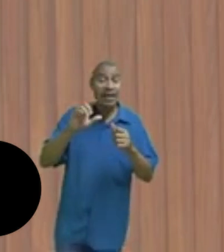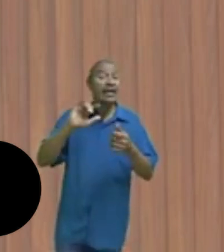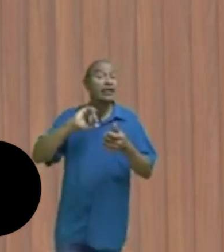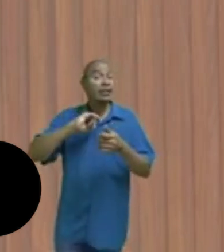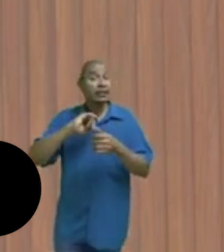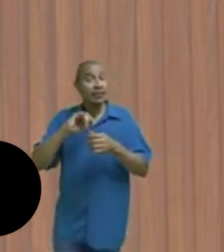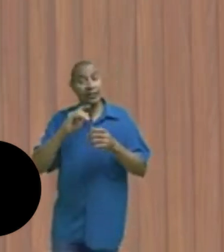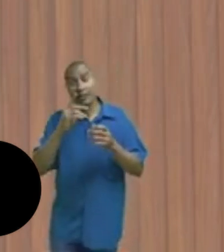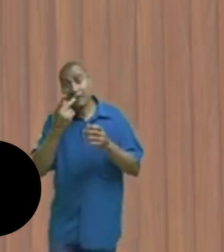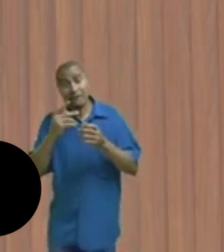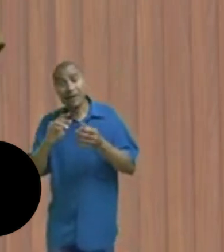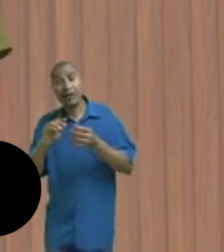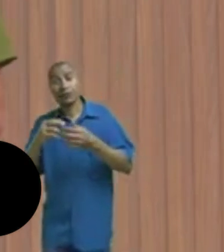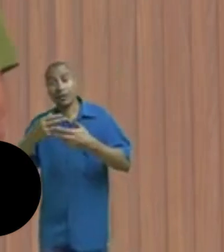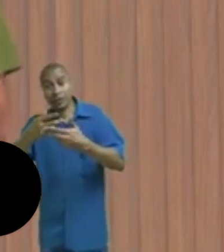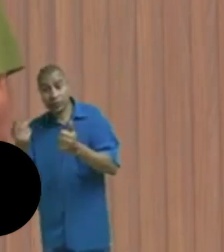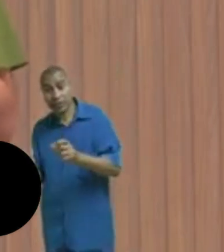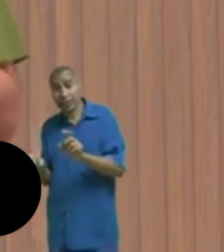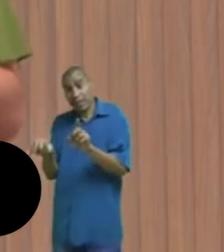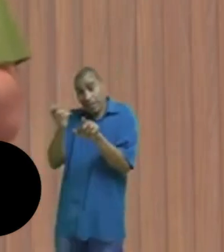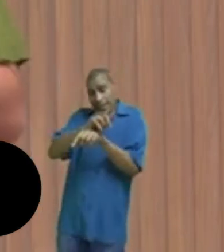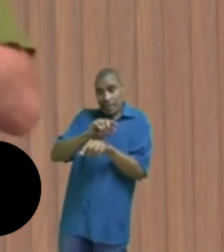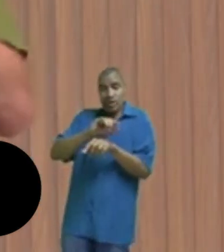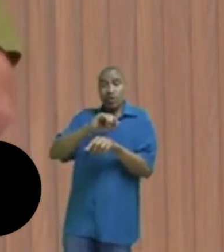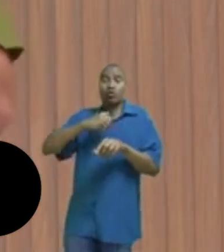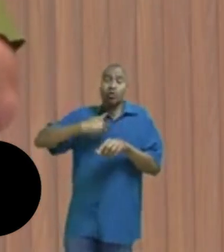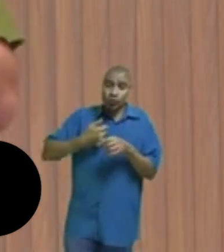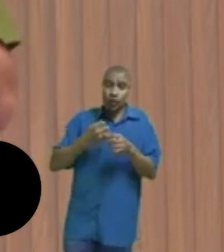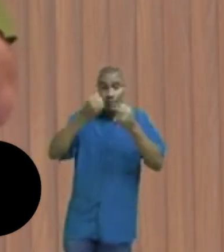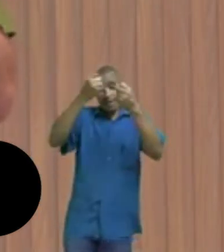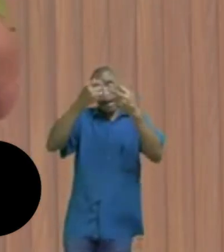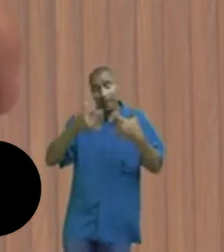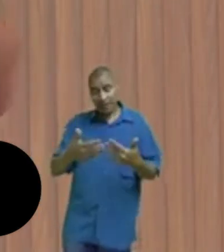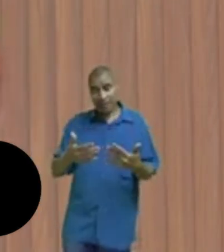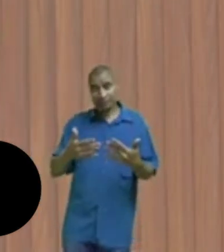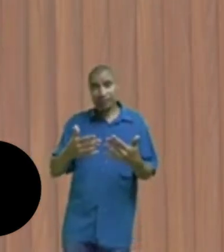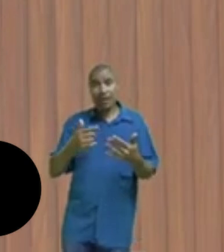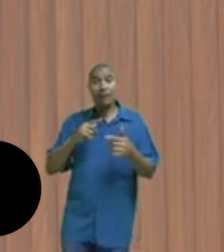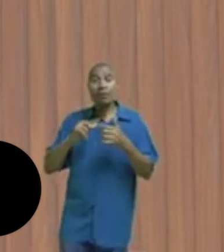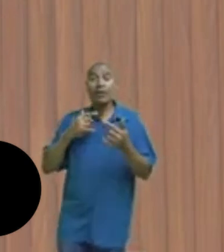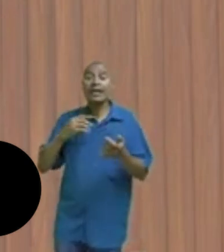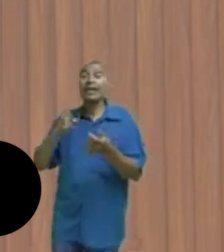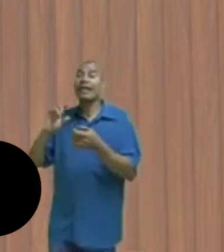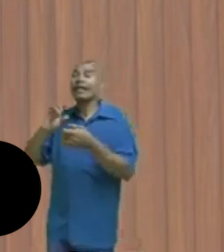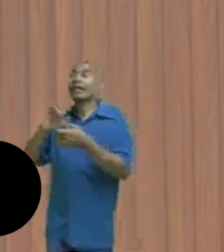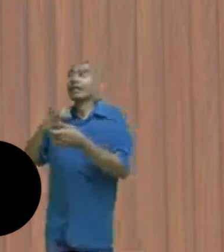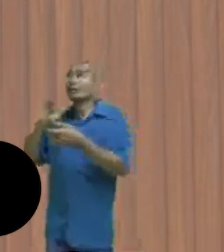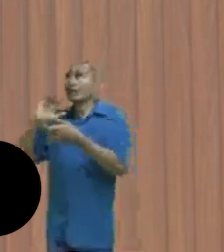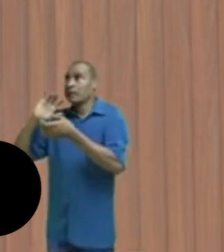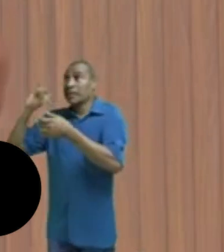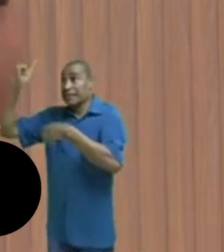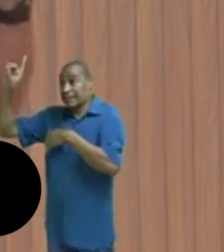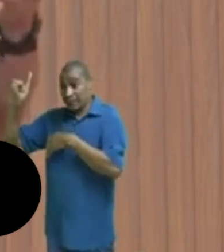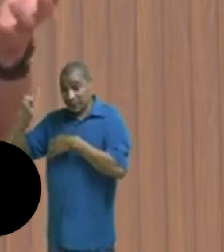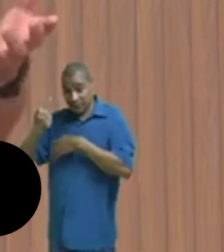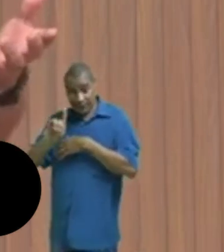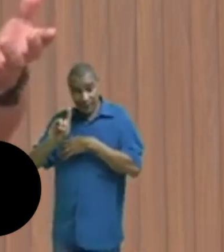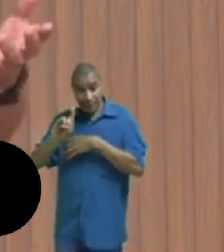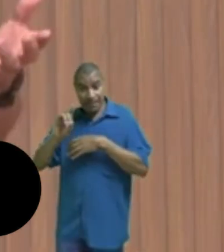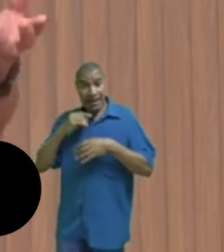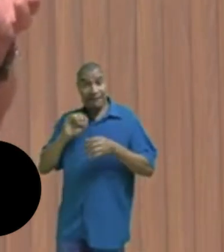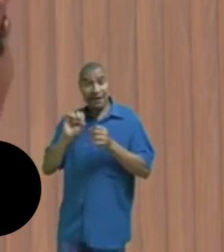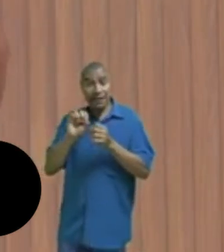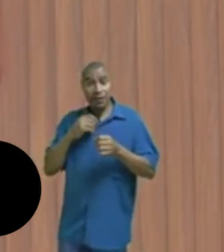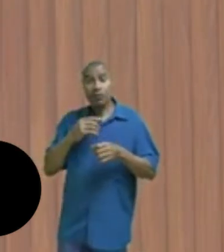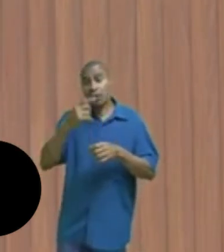mostrar que ele veio para cumprir o plano de Deus e para reconciliar o homem com o Criador. Logo no início do Evangelho